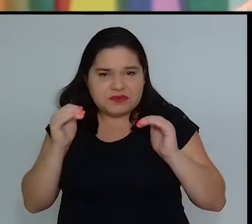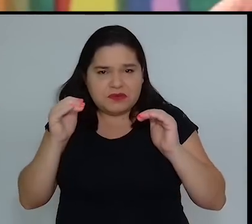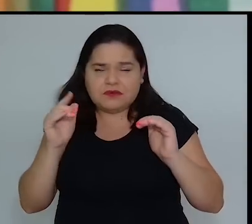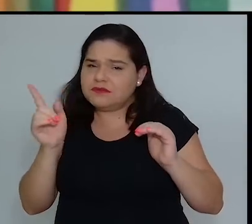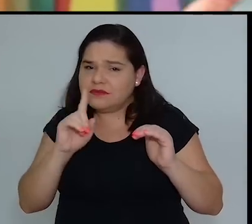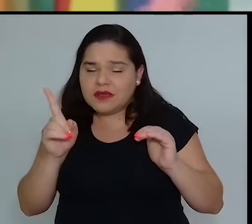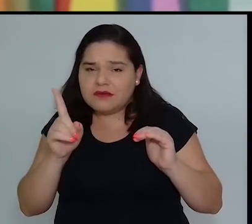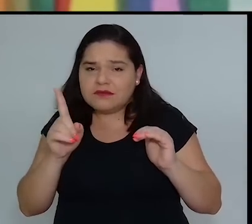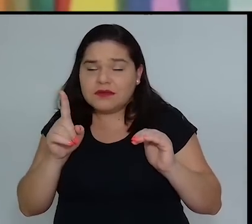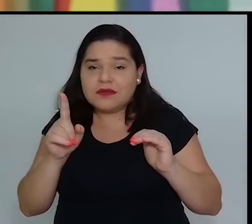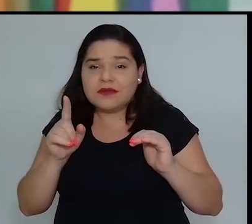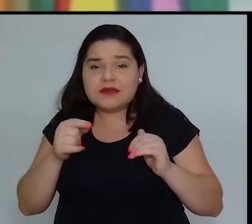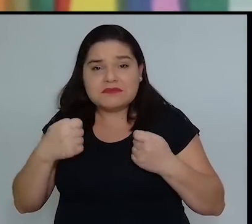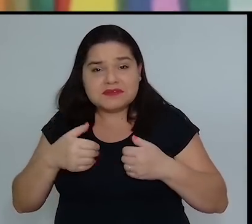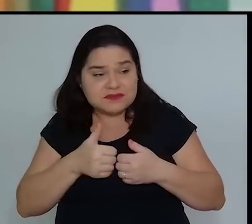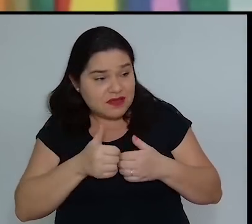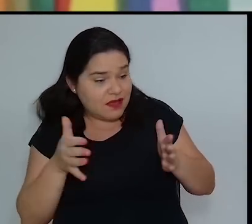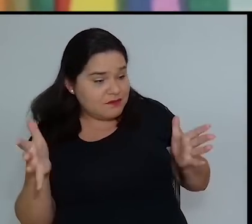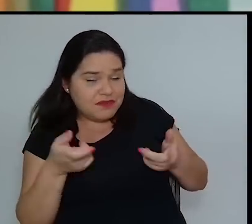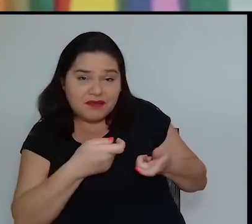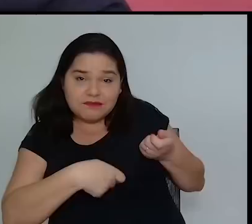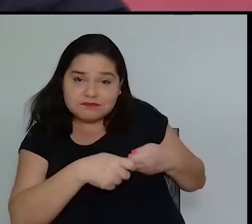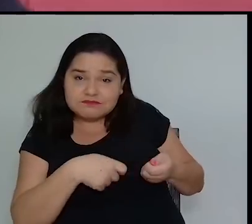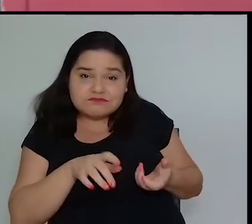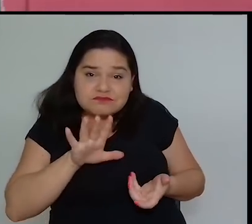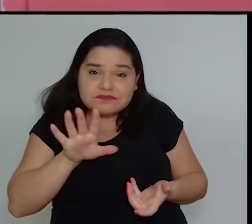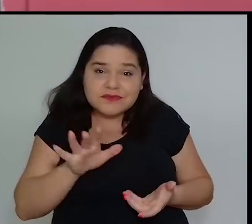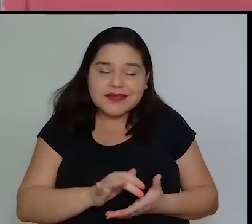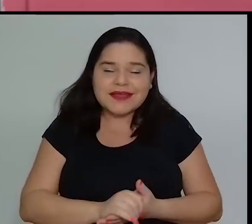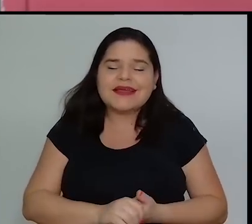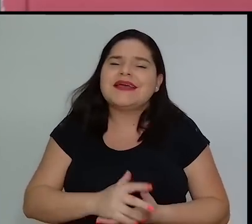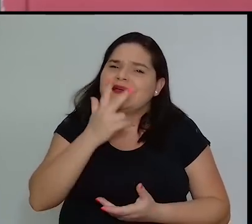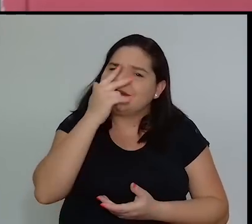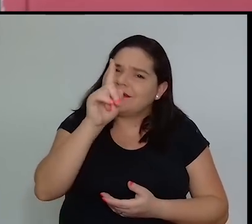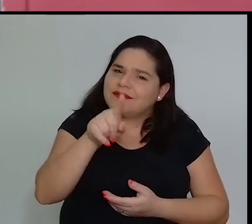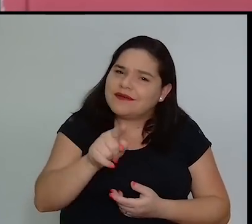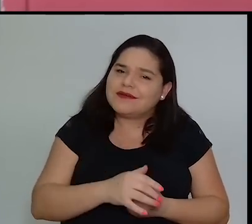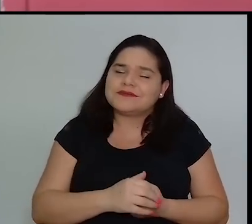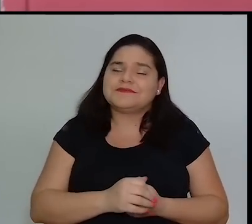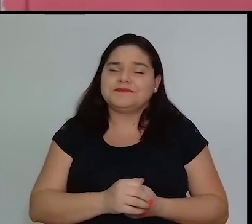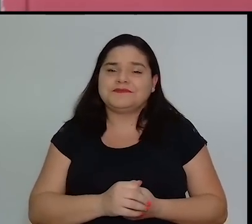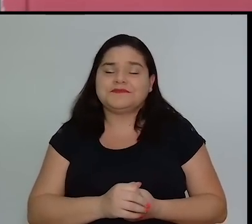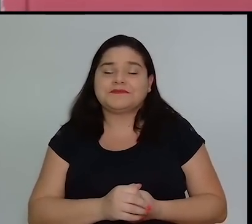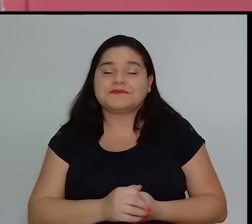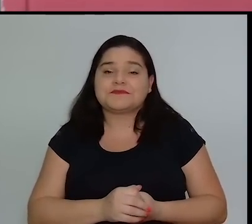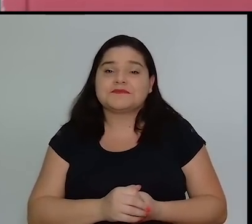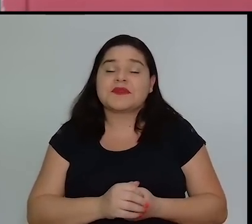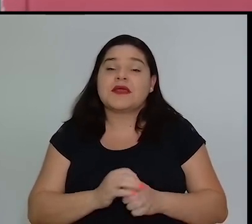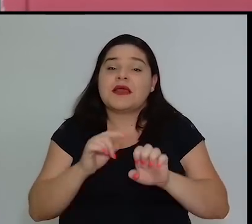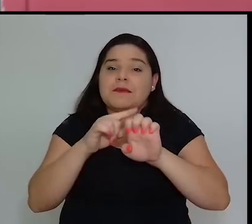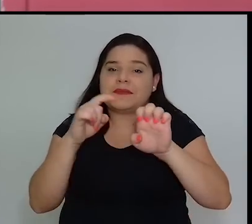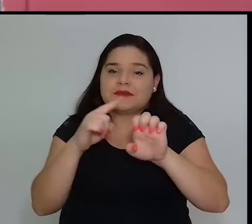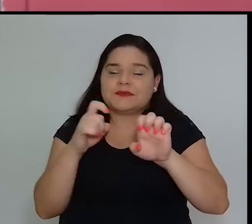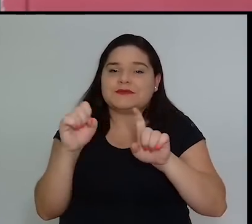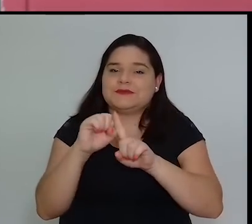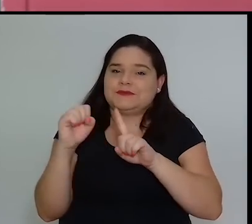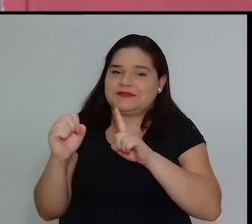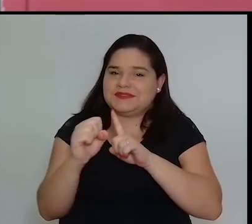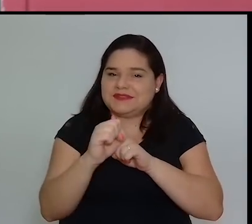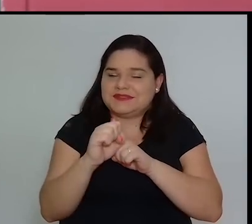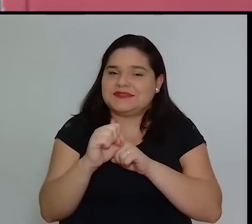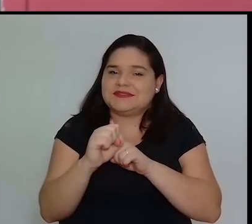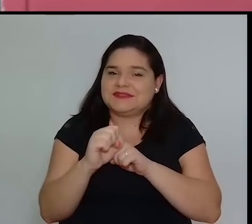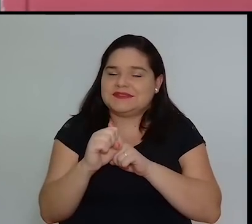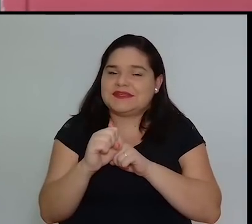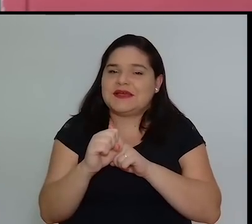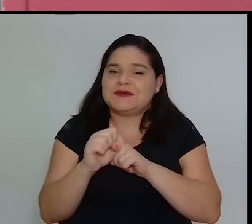aberto a fazer negócio né é eu acho isso eu acho que o empreendedor social na verdade é uma